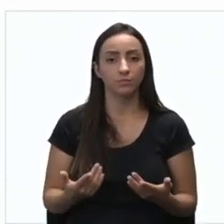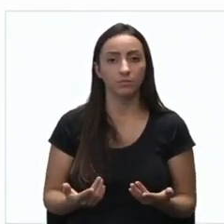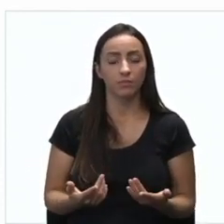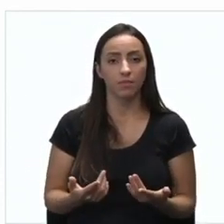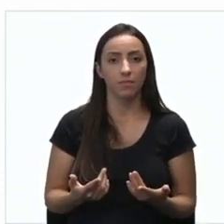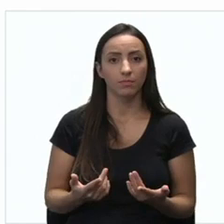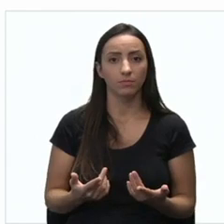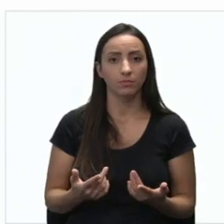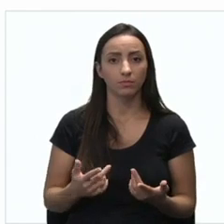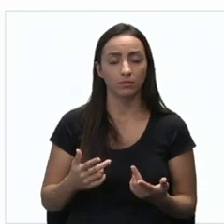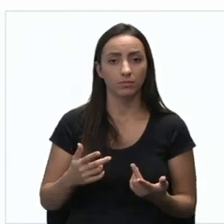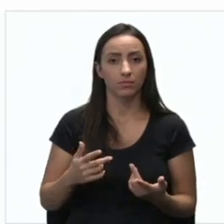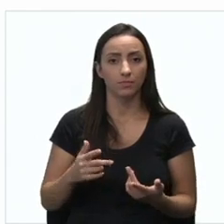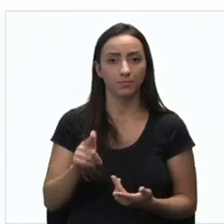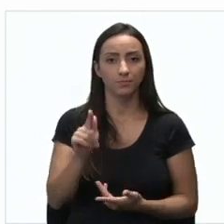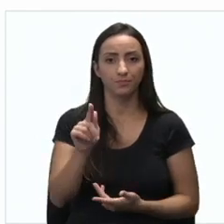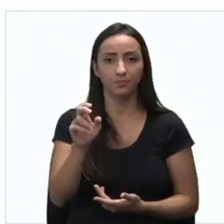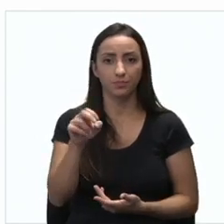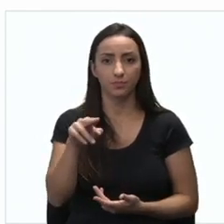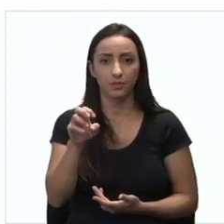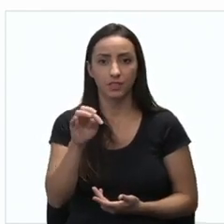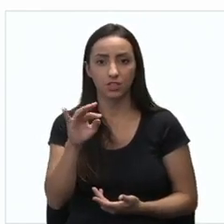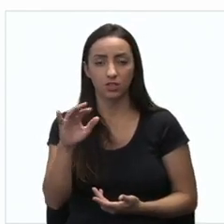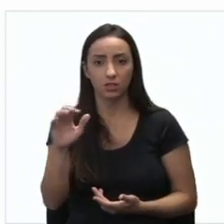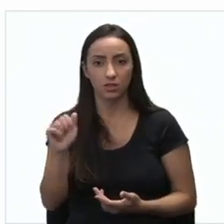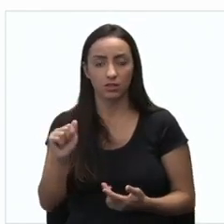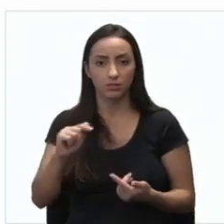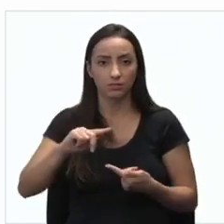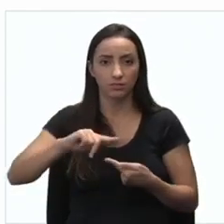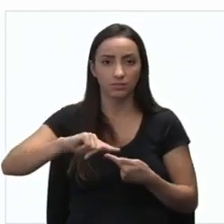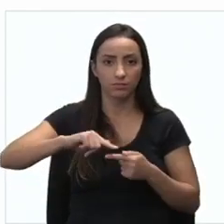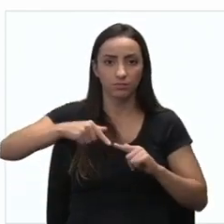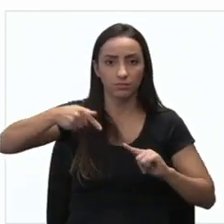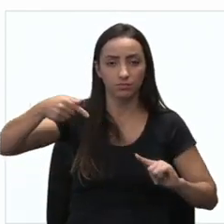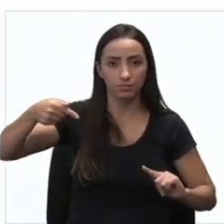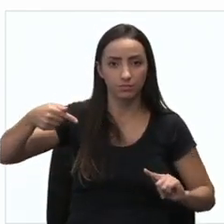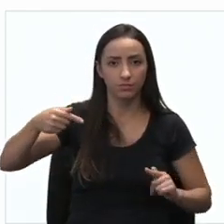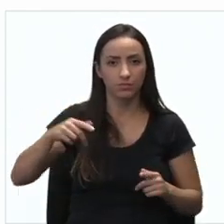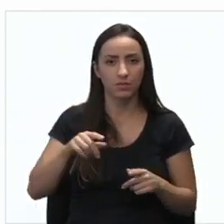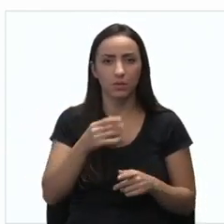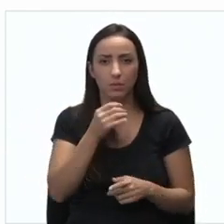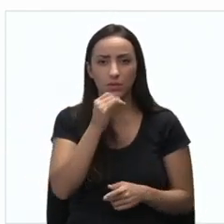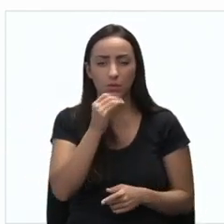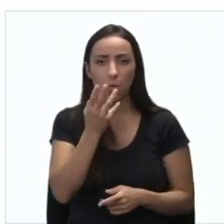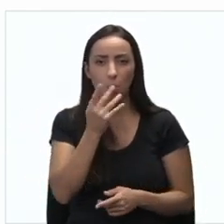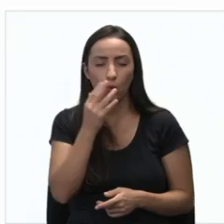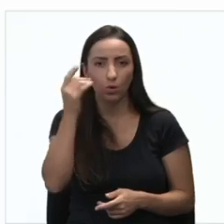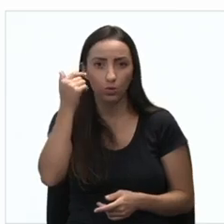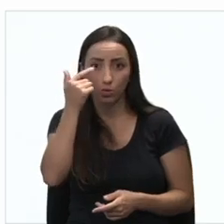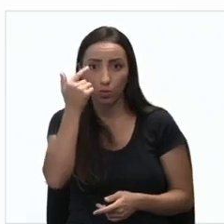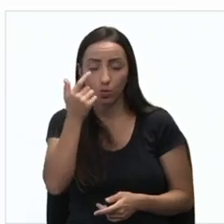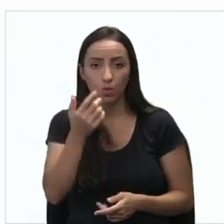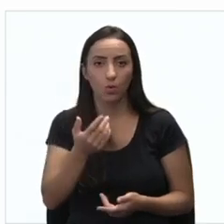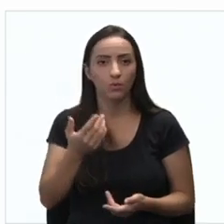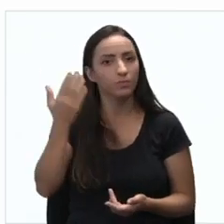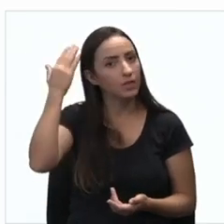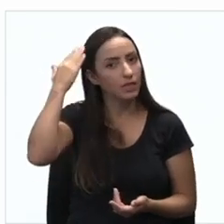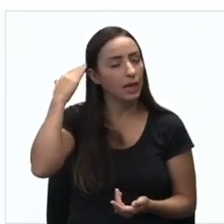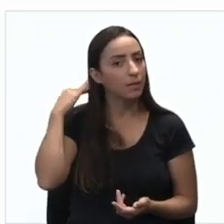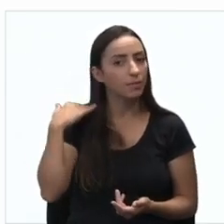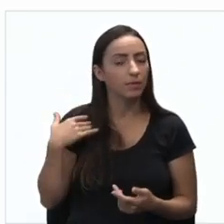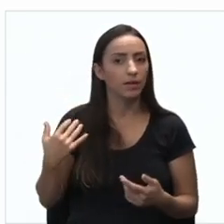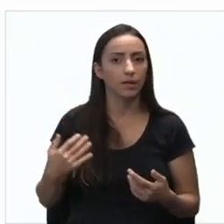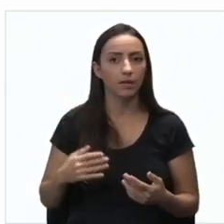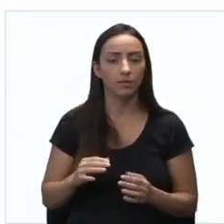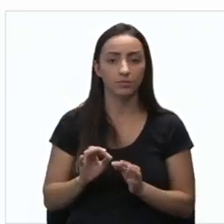são aquelas características herdadas, como cor dos olhos, do cabelo, a estatura, né? Então, a